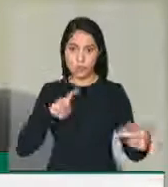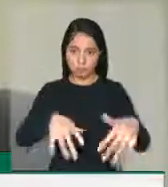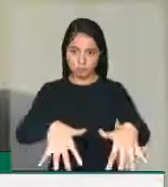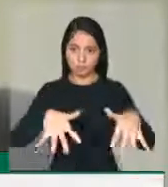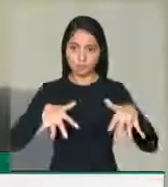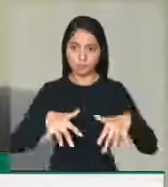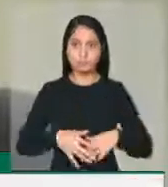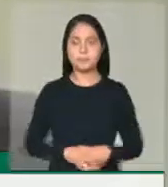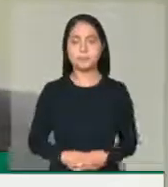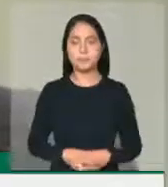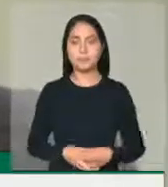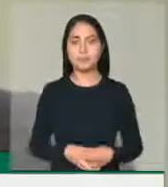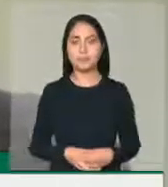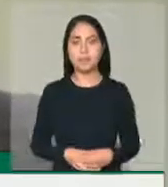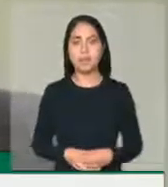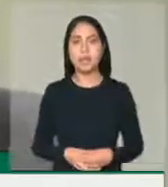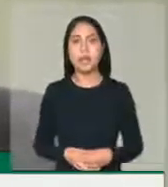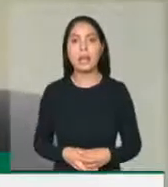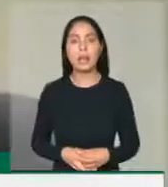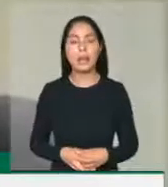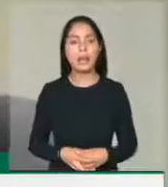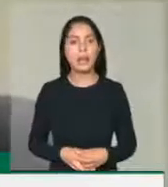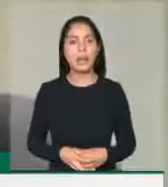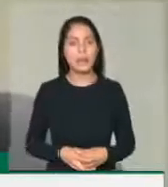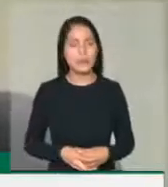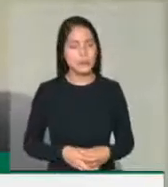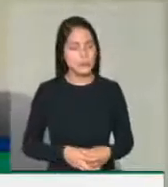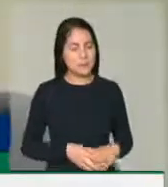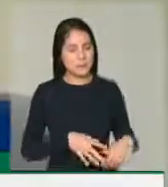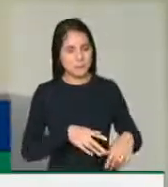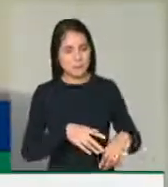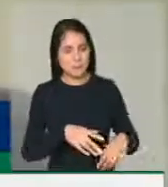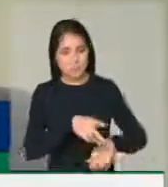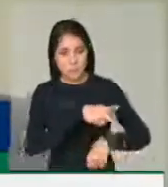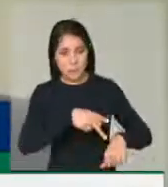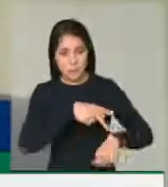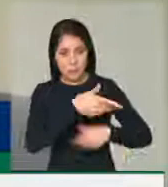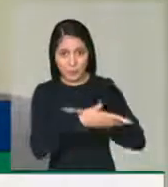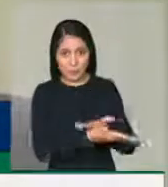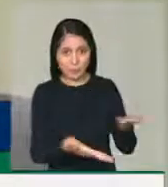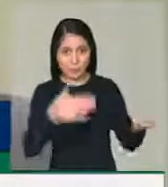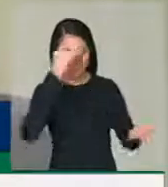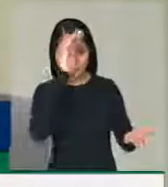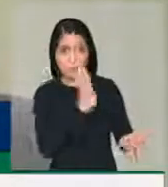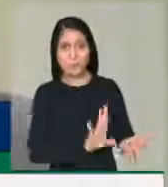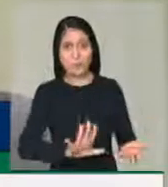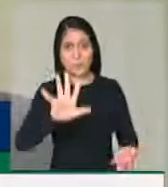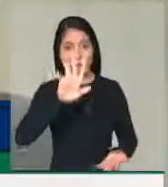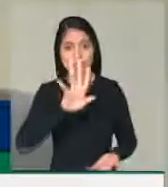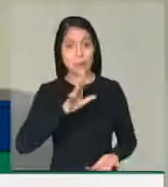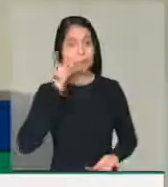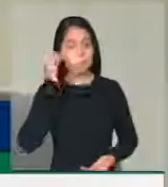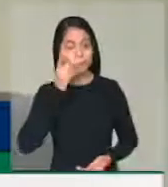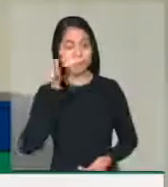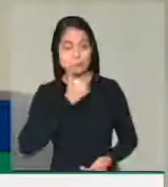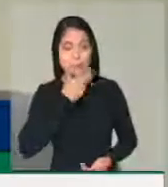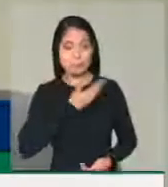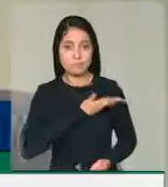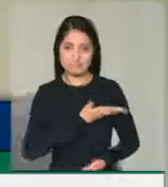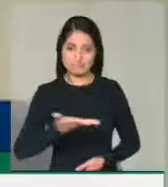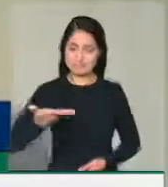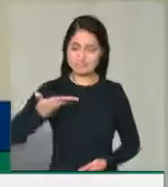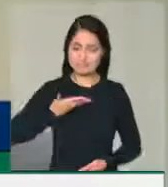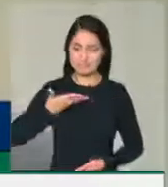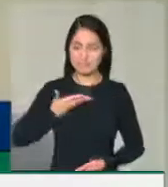o brasil colegas conectados eu preciso dizer presidente do nosso